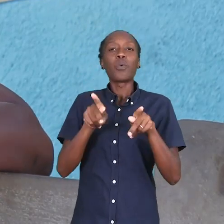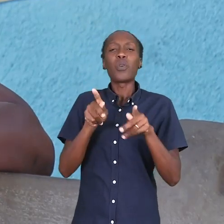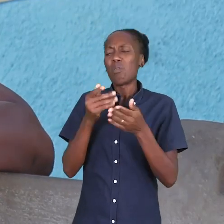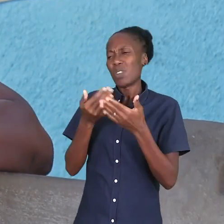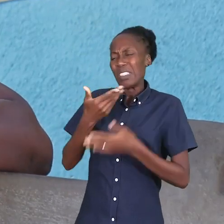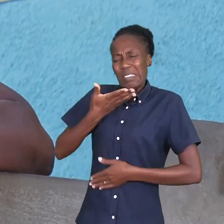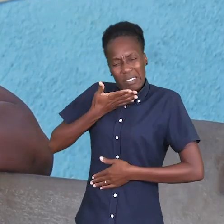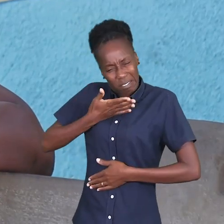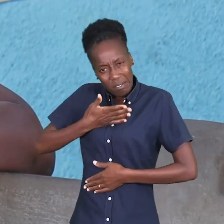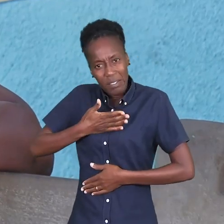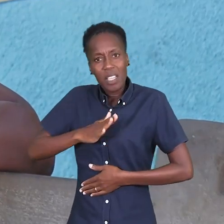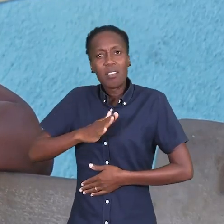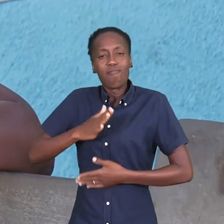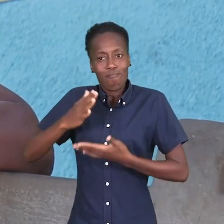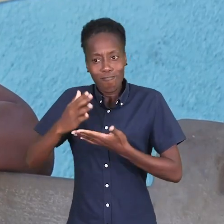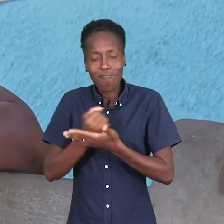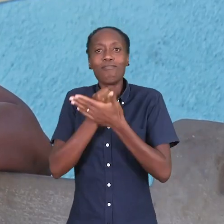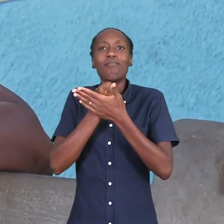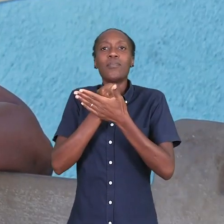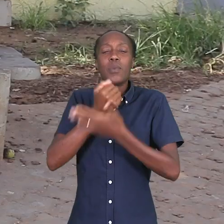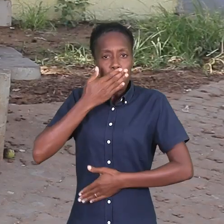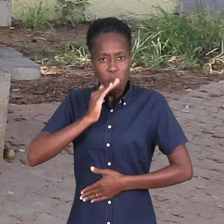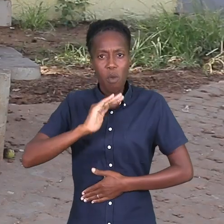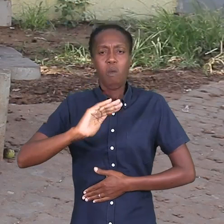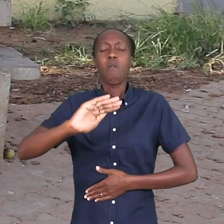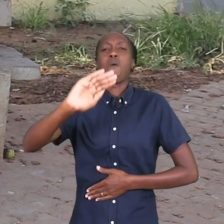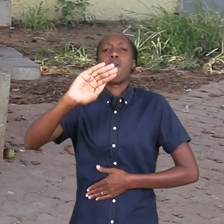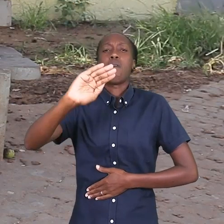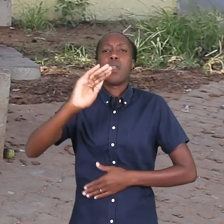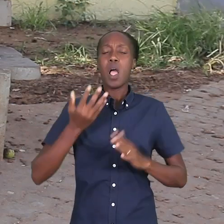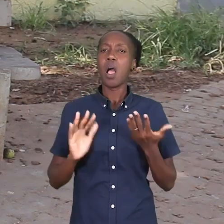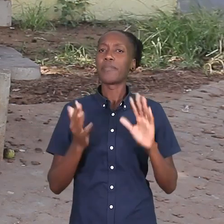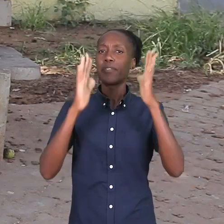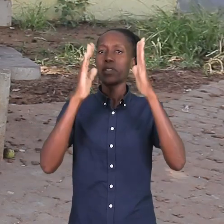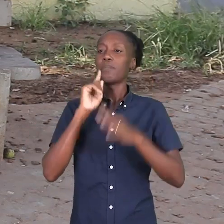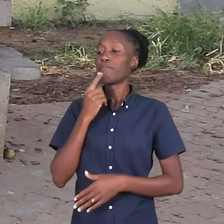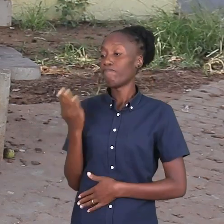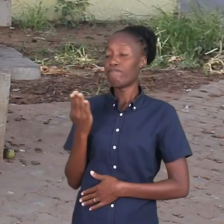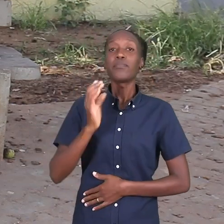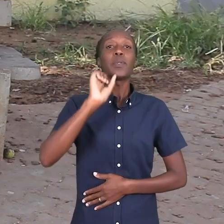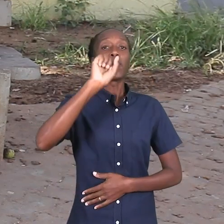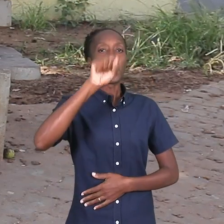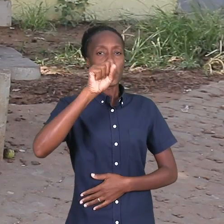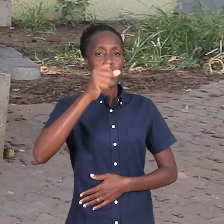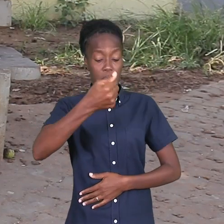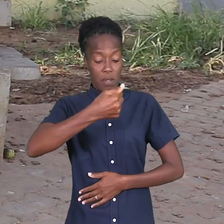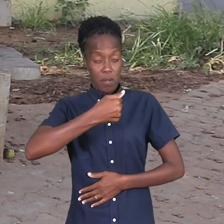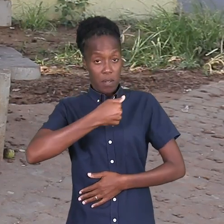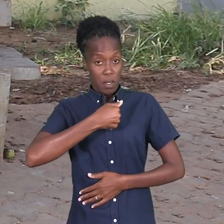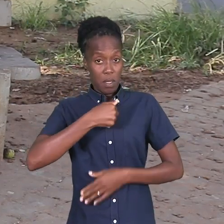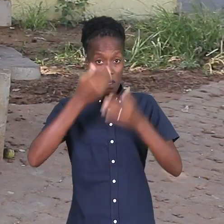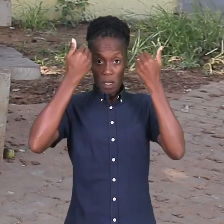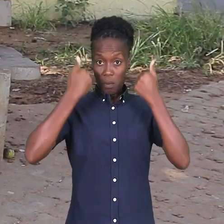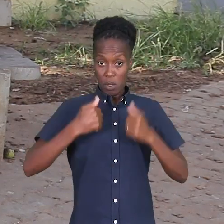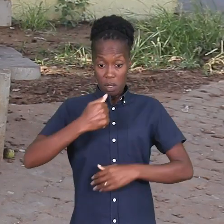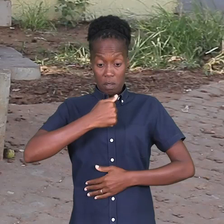teve oportunidade. Uhum. Hoje eu tenho esta oportunidade, sim. Então por que não agarrar para fazer melhor? É exatamente isso, é